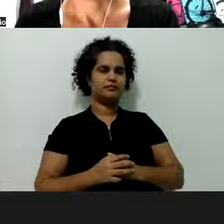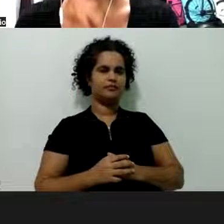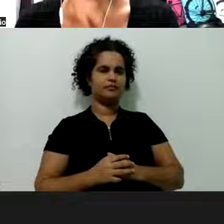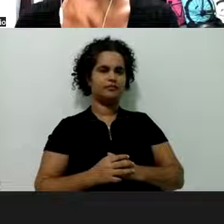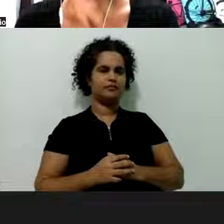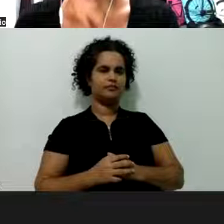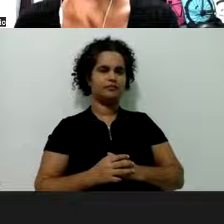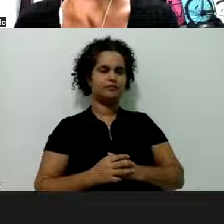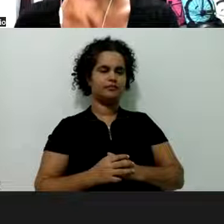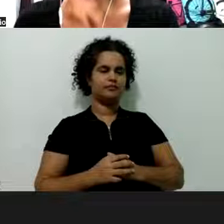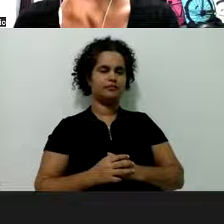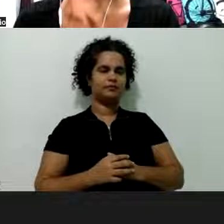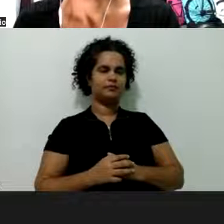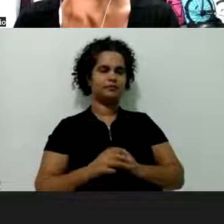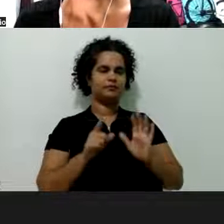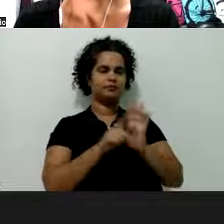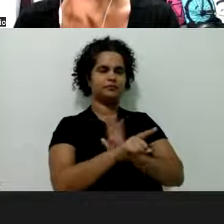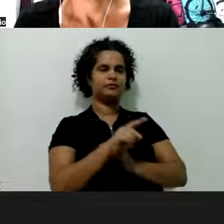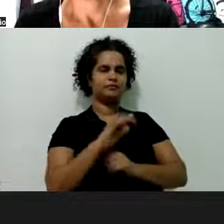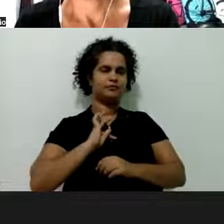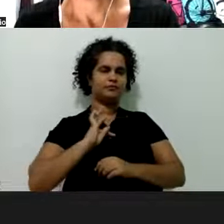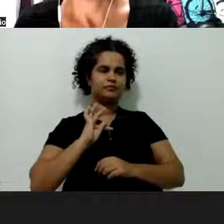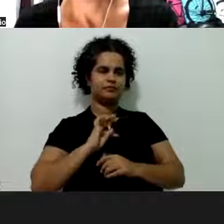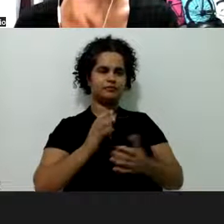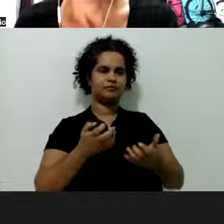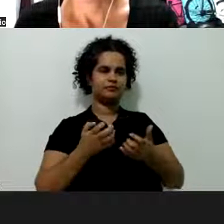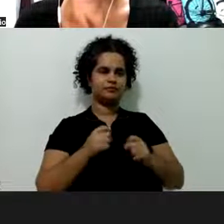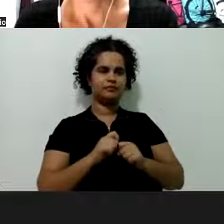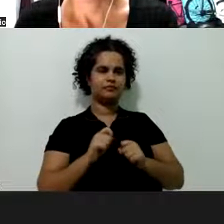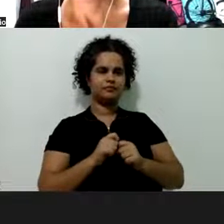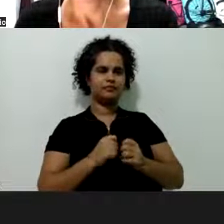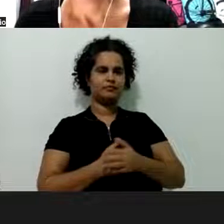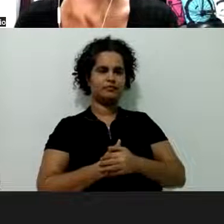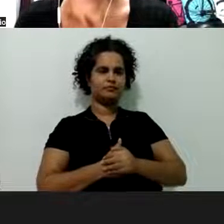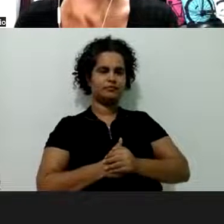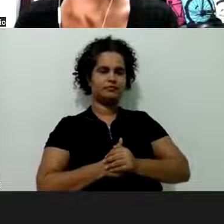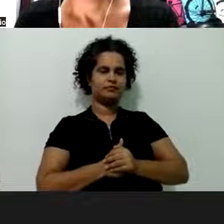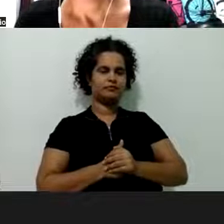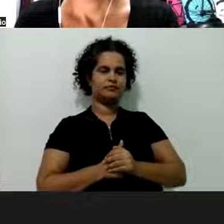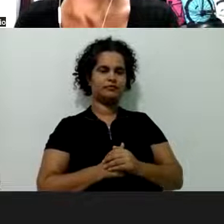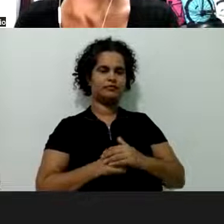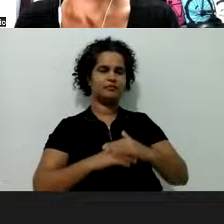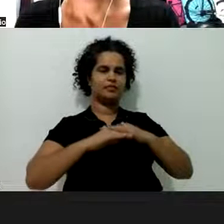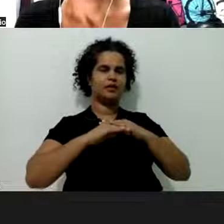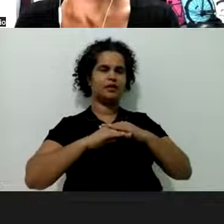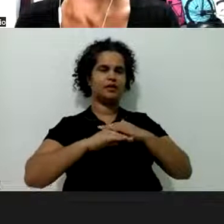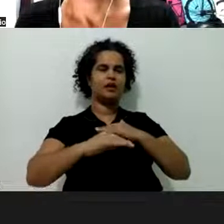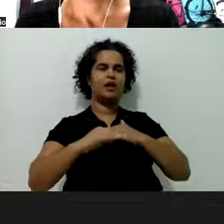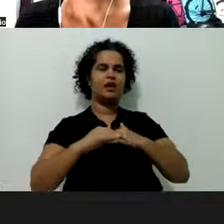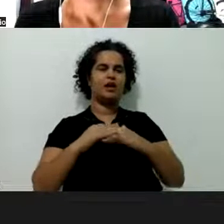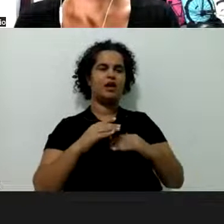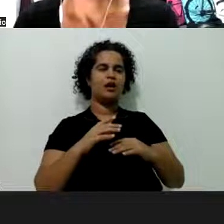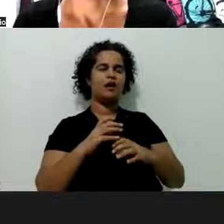coisa bem técnica, assim. Fala. O cálculo da superfície,